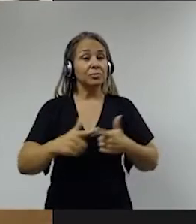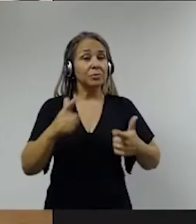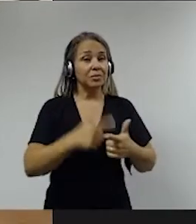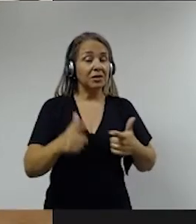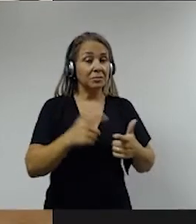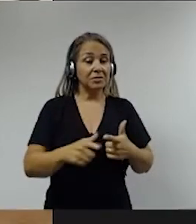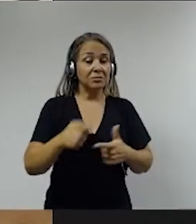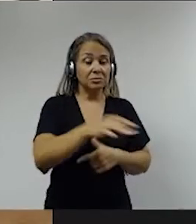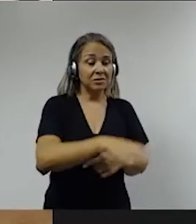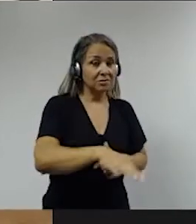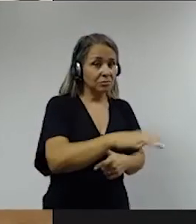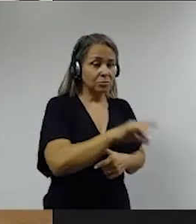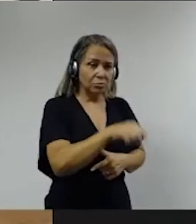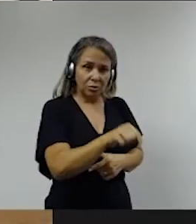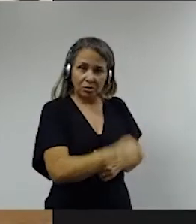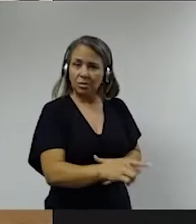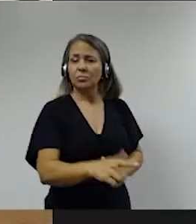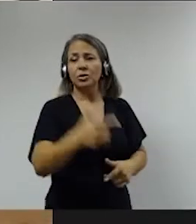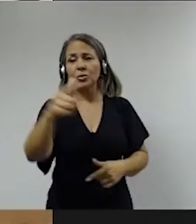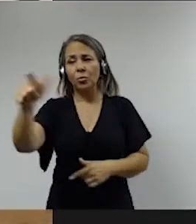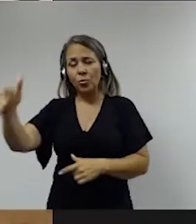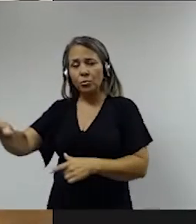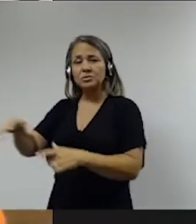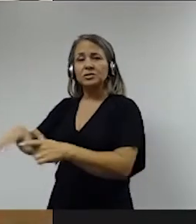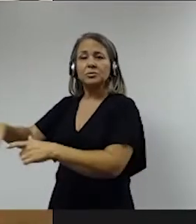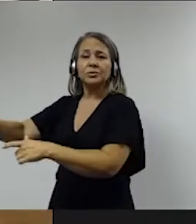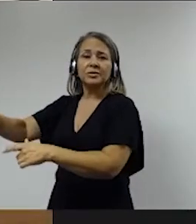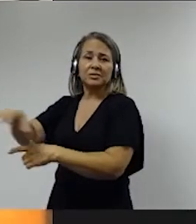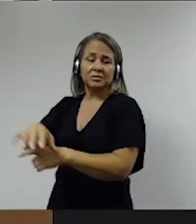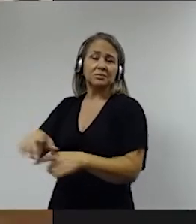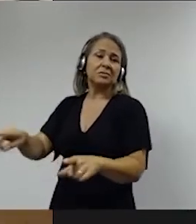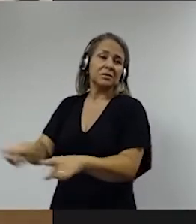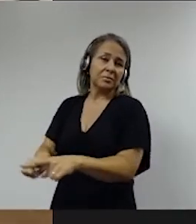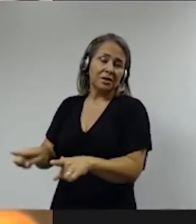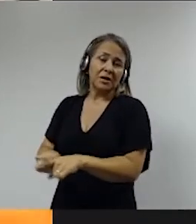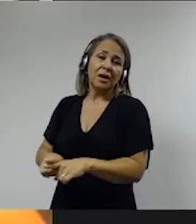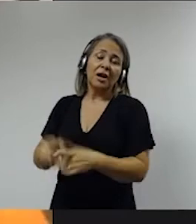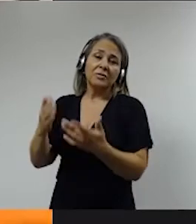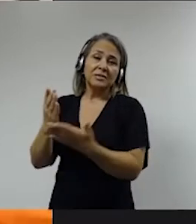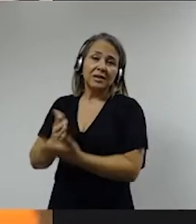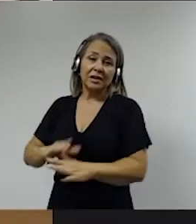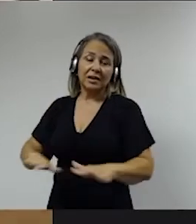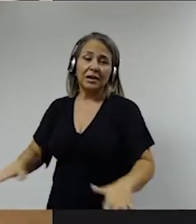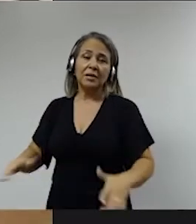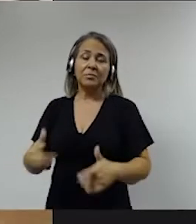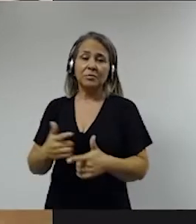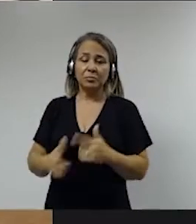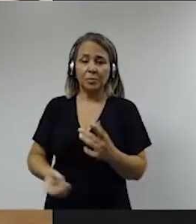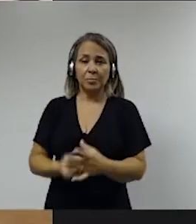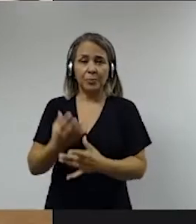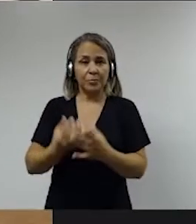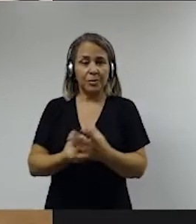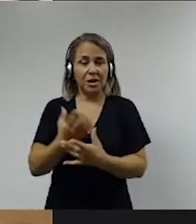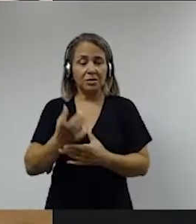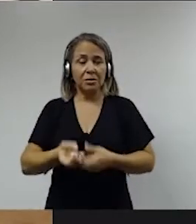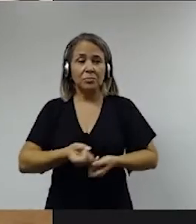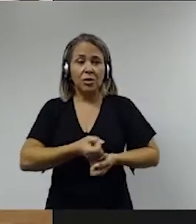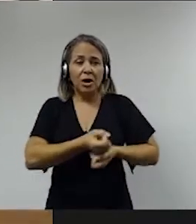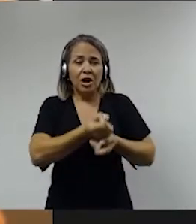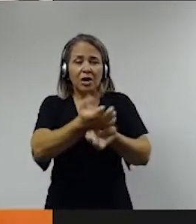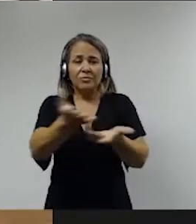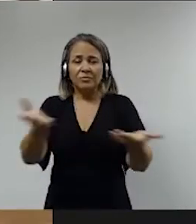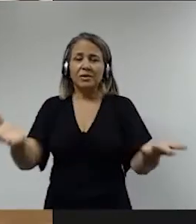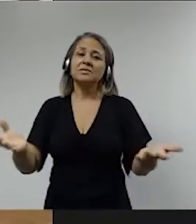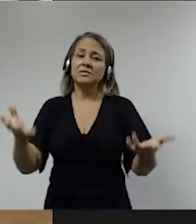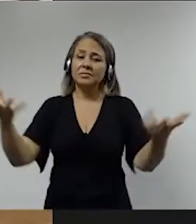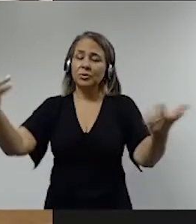setor, mas diversos outros setores, né? Porque quando você acaba com o elo da cadeia produtiva, você vai tendo reflexo, externalidades negativas